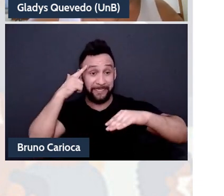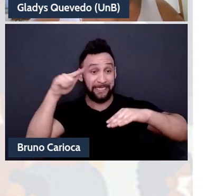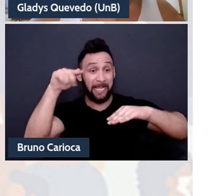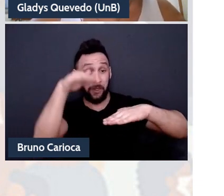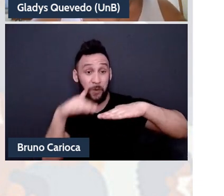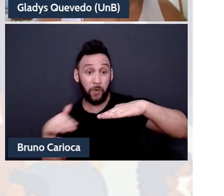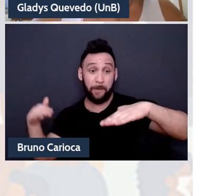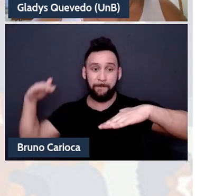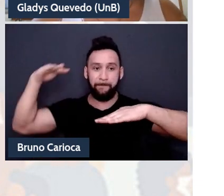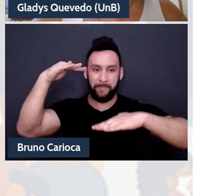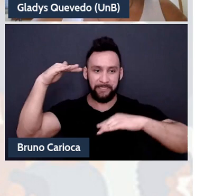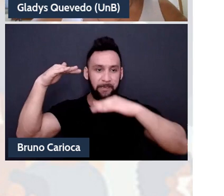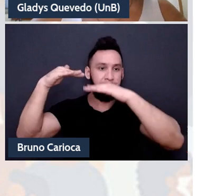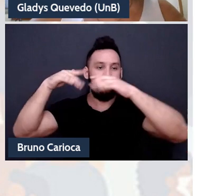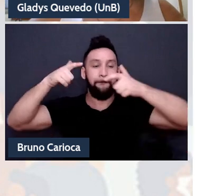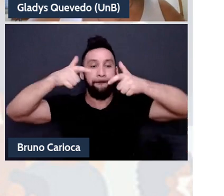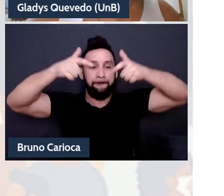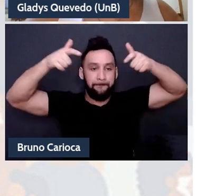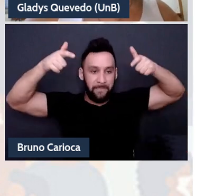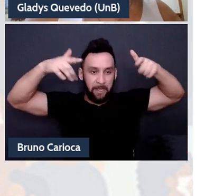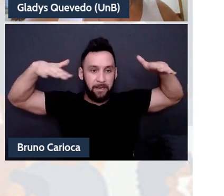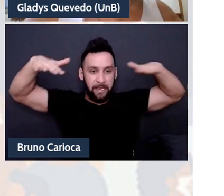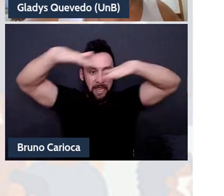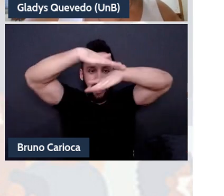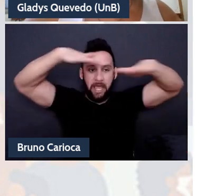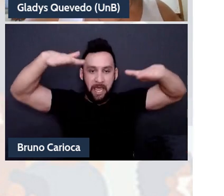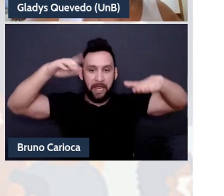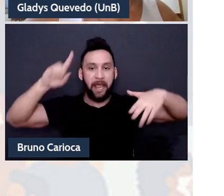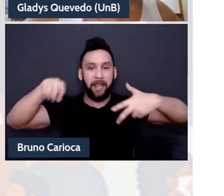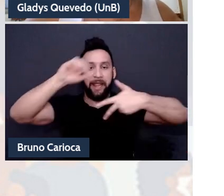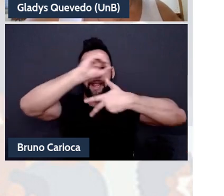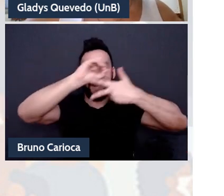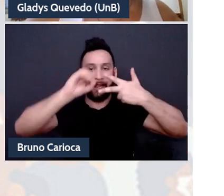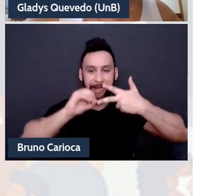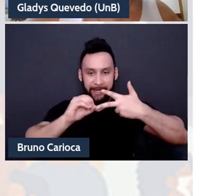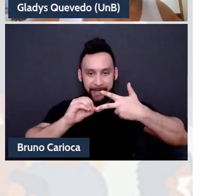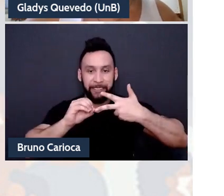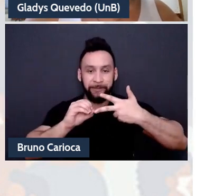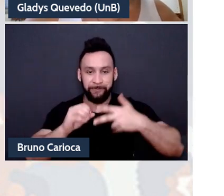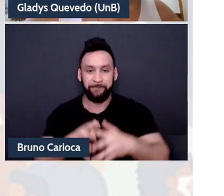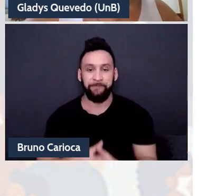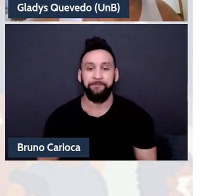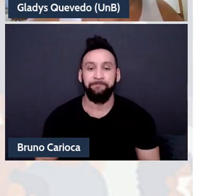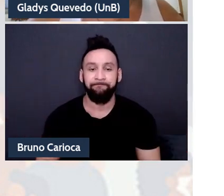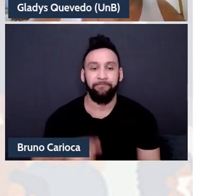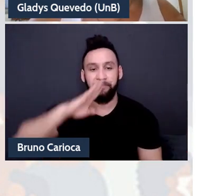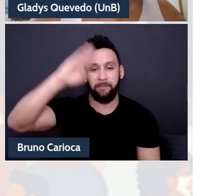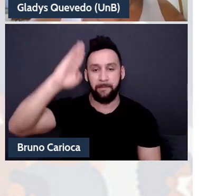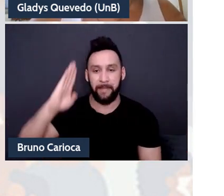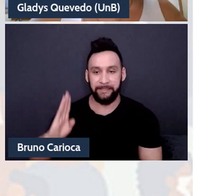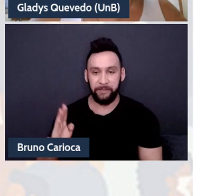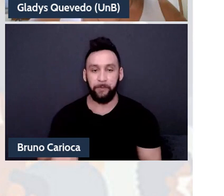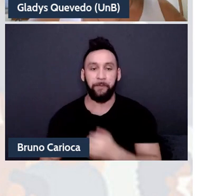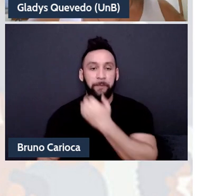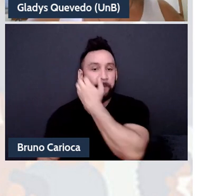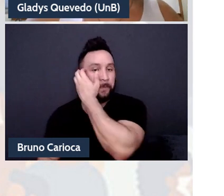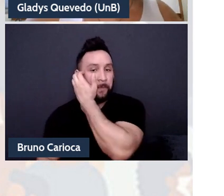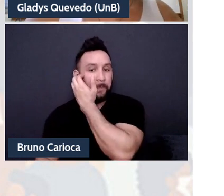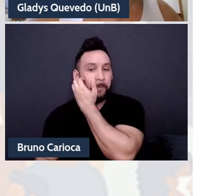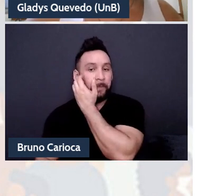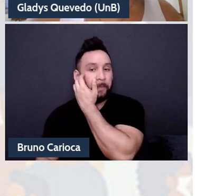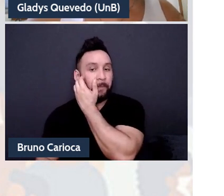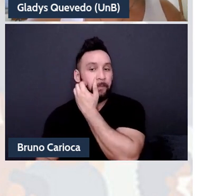verdade, no Enem, que é um exame, né? Então é